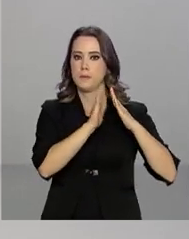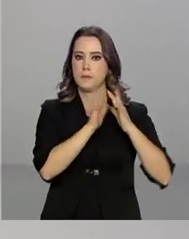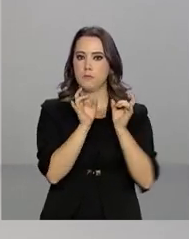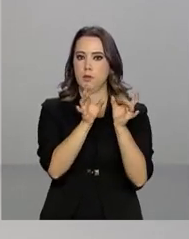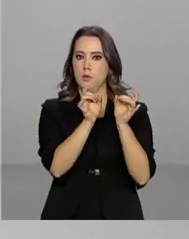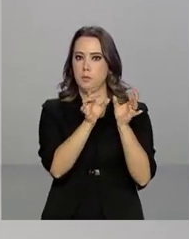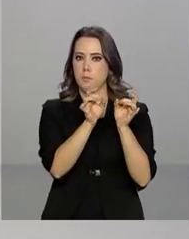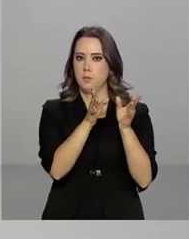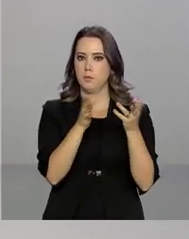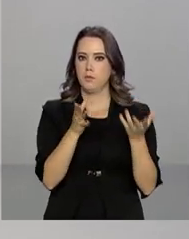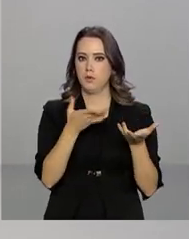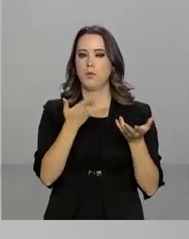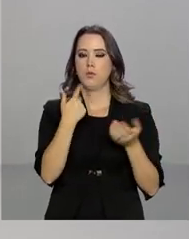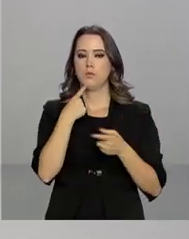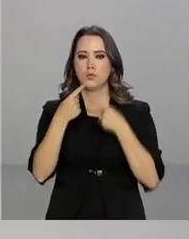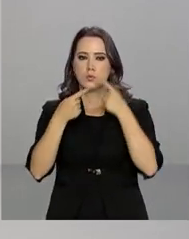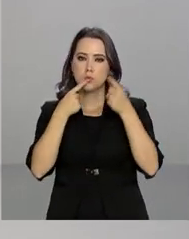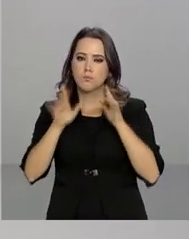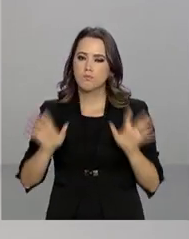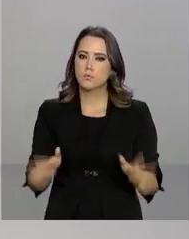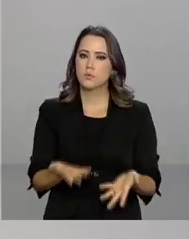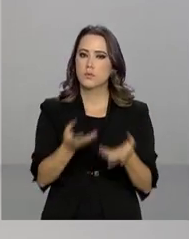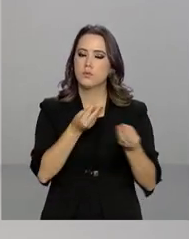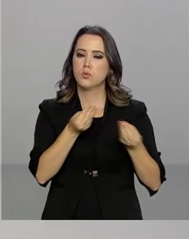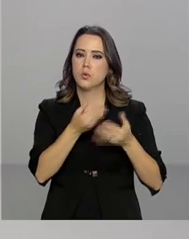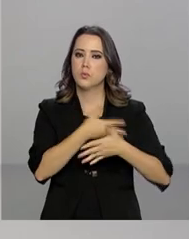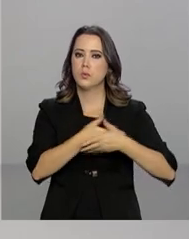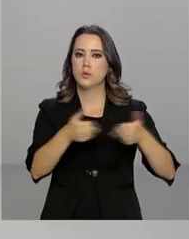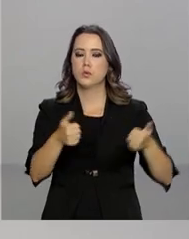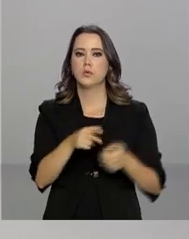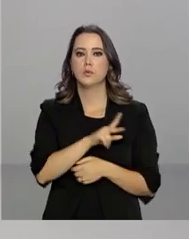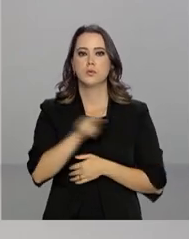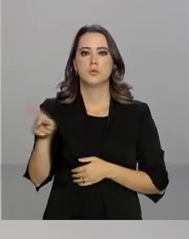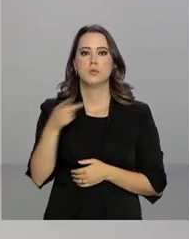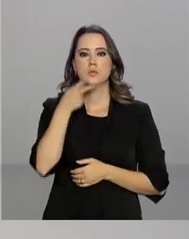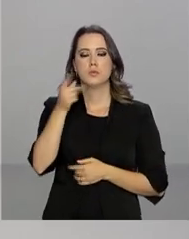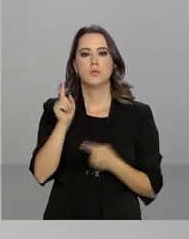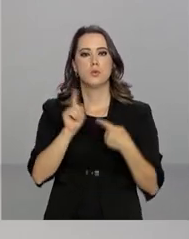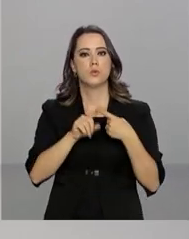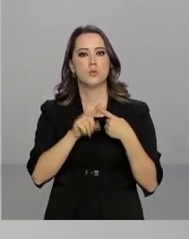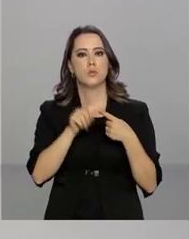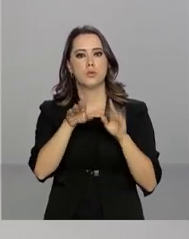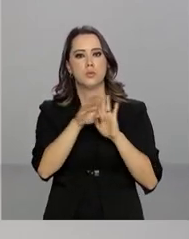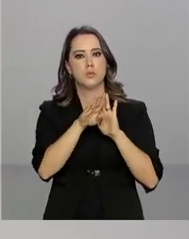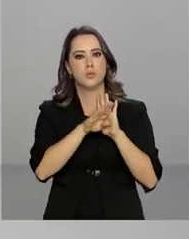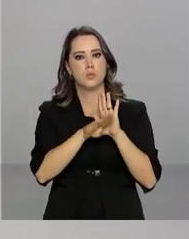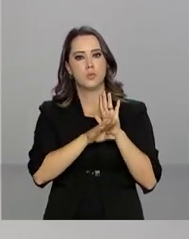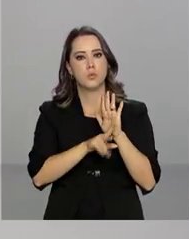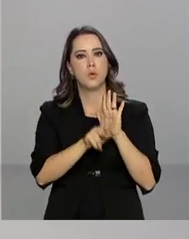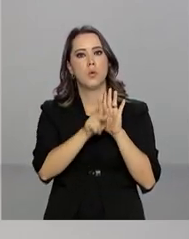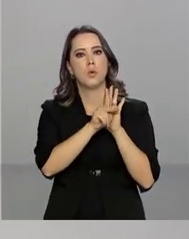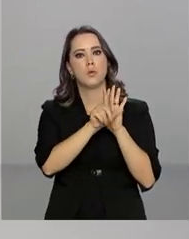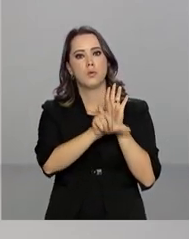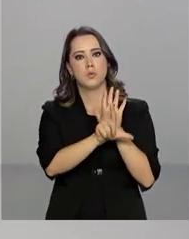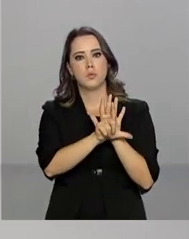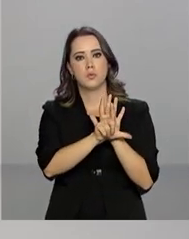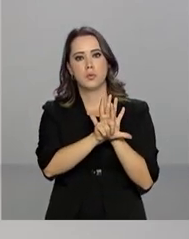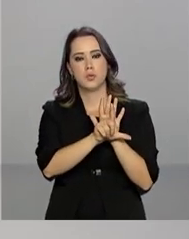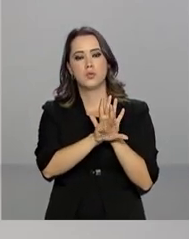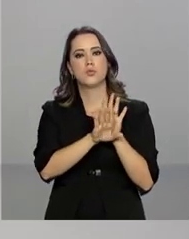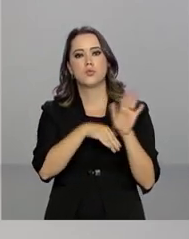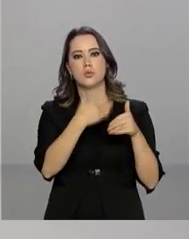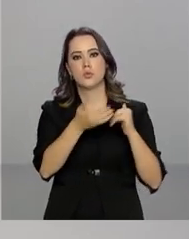discutidas medidas de incentivo ao setor o presidente comentou uma delas com um projeto de lei que está em tramitação no congresso nacional